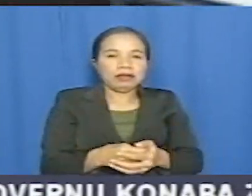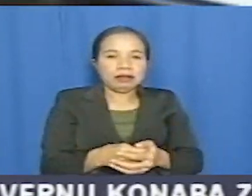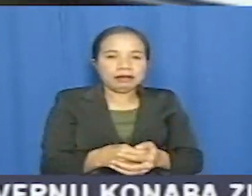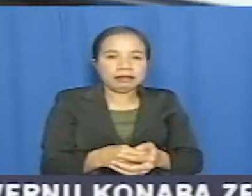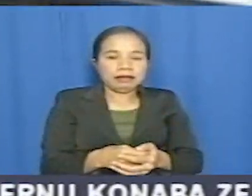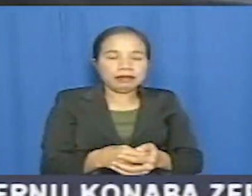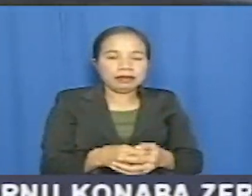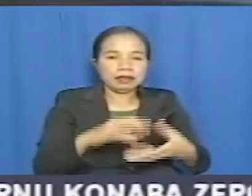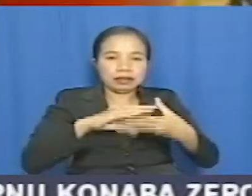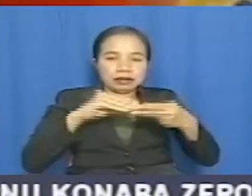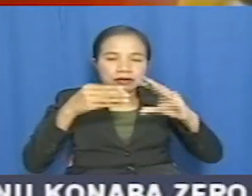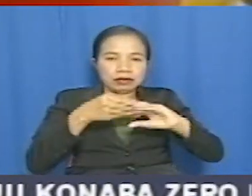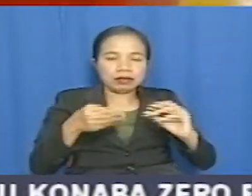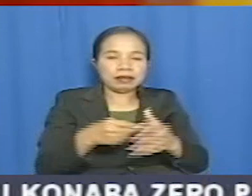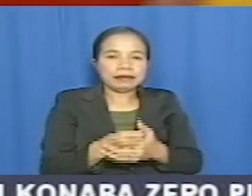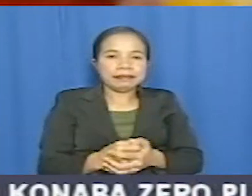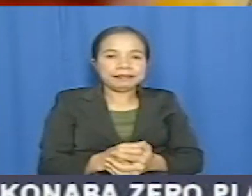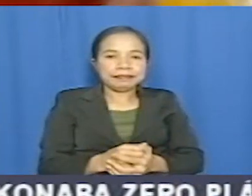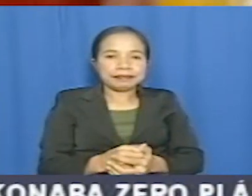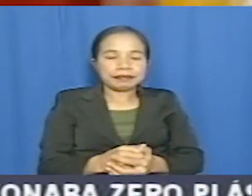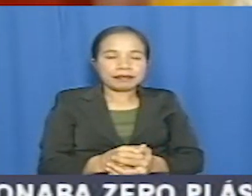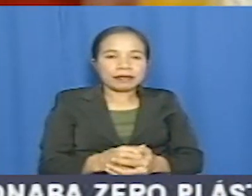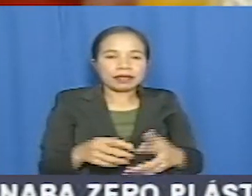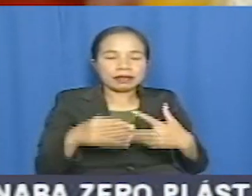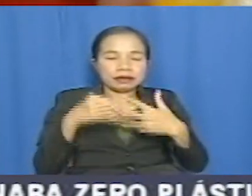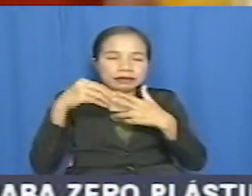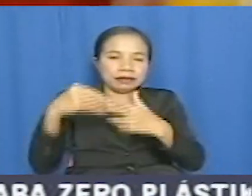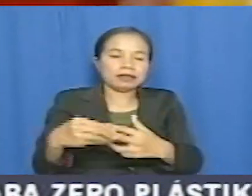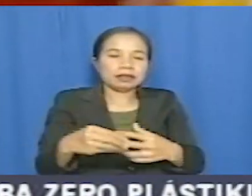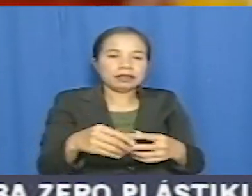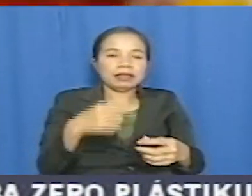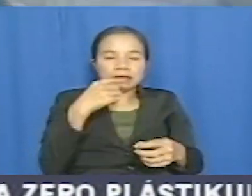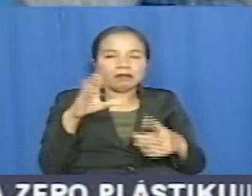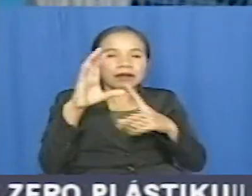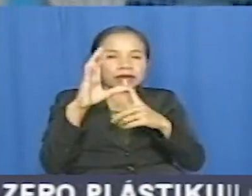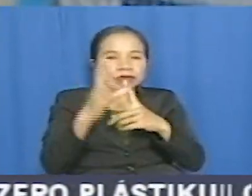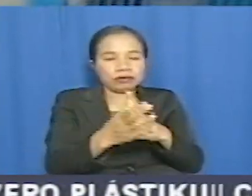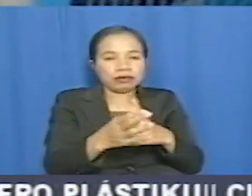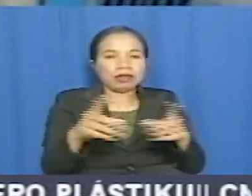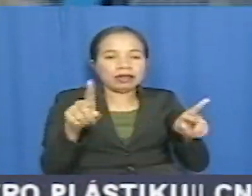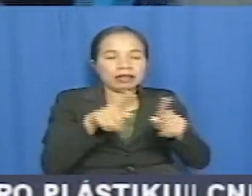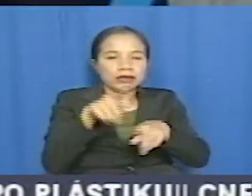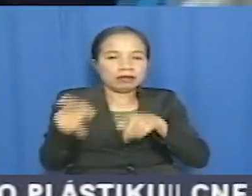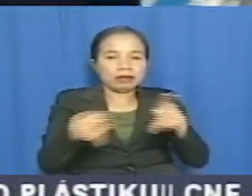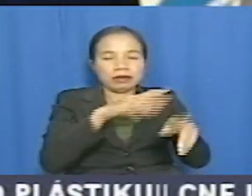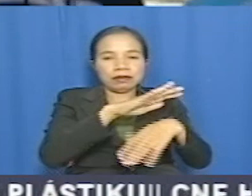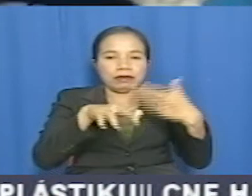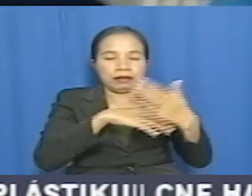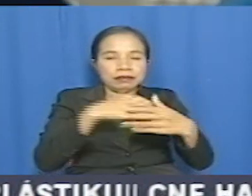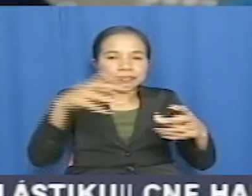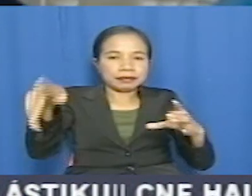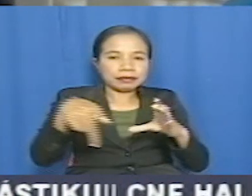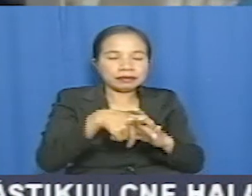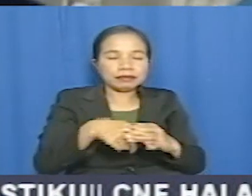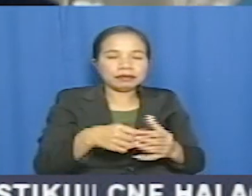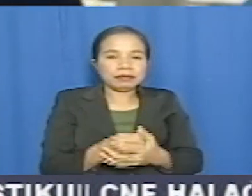autor historia. Saya ni sang autor iha historia dan ni. Liu ita kuliah ba liana in sira. Nomos komunidade ita hotu nembe mo oin participa. Buat